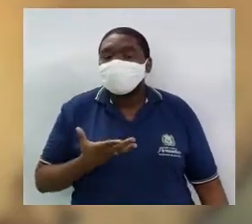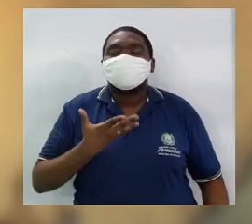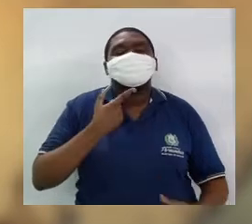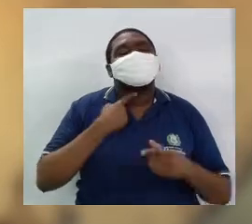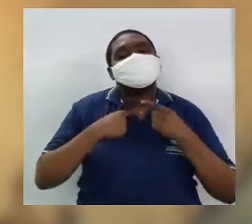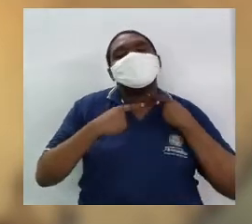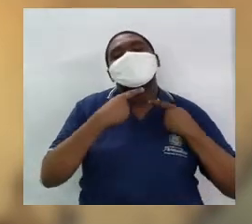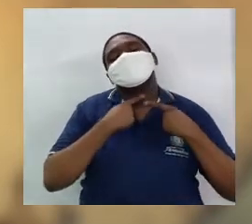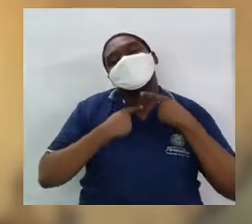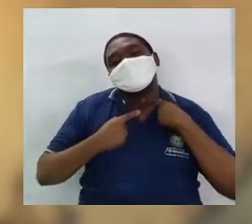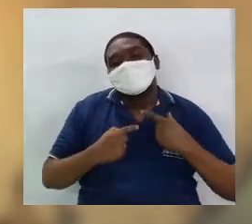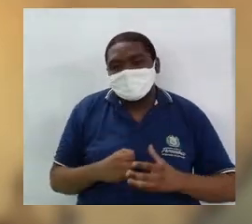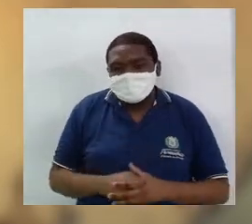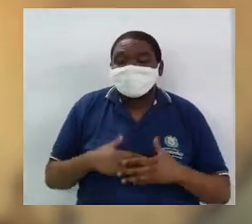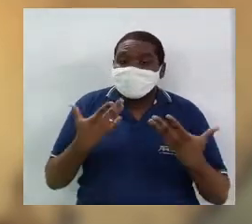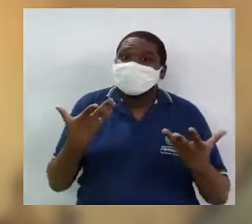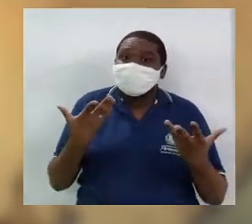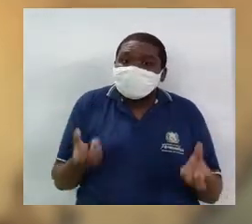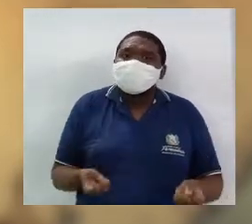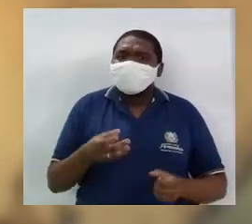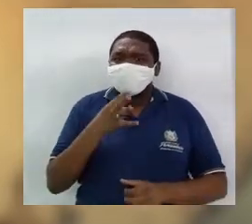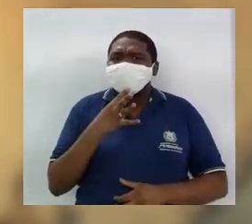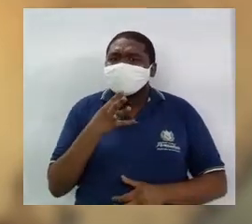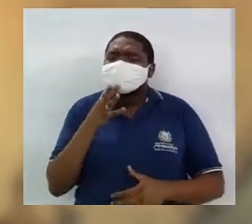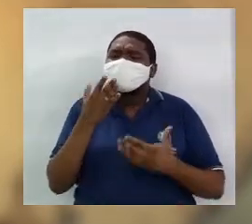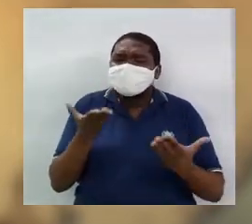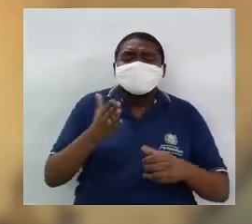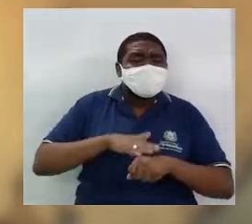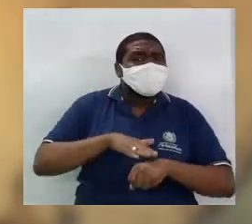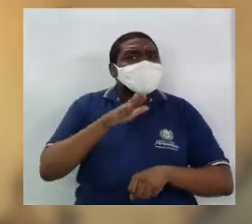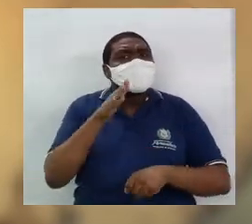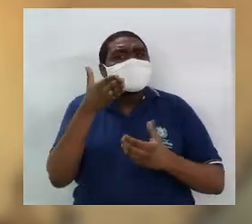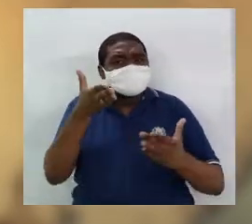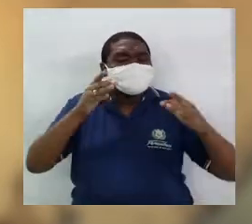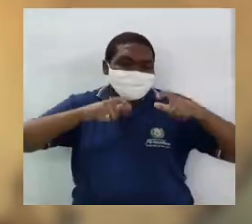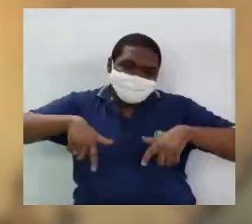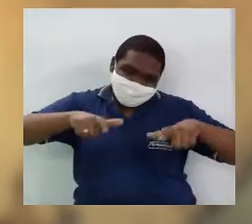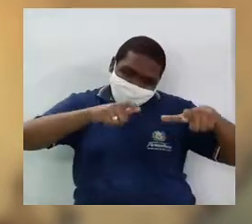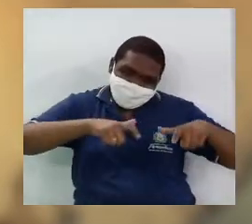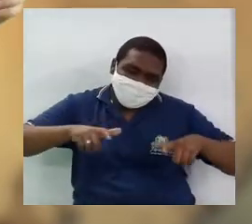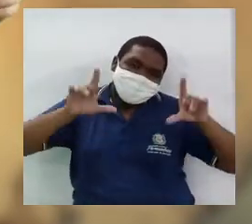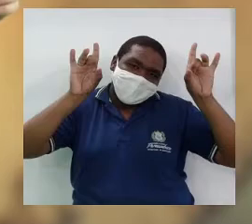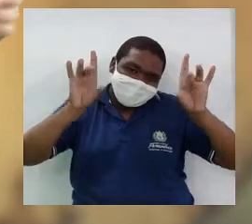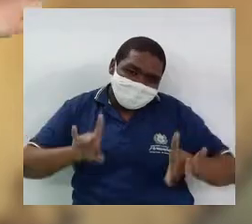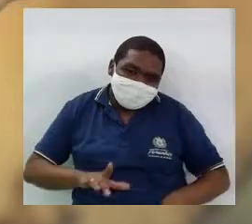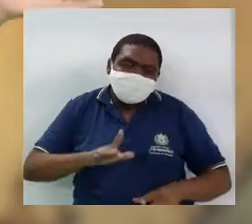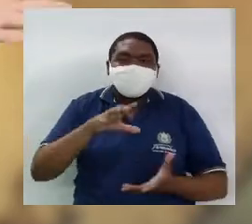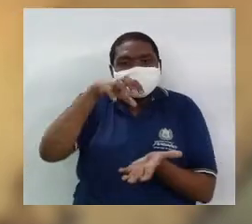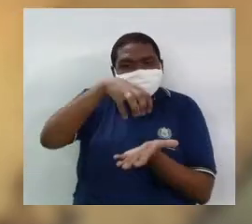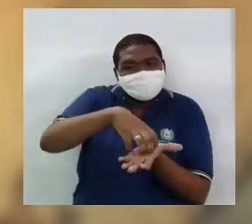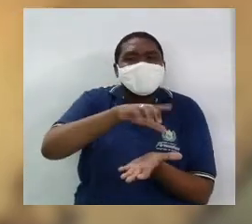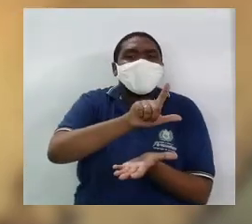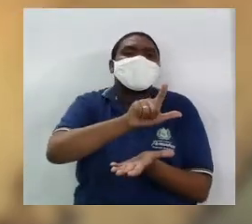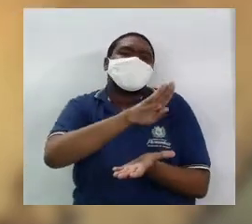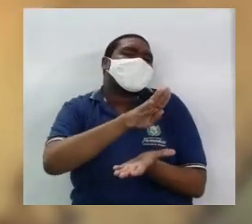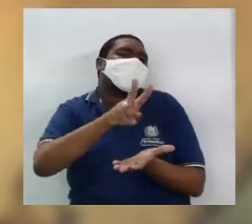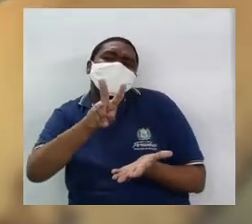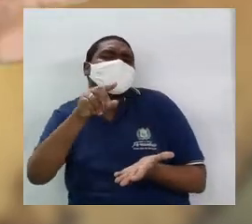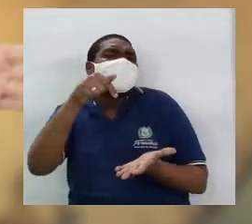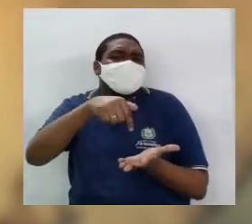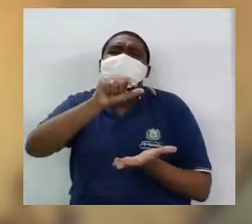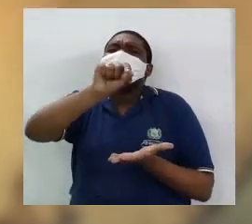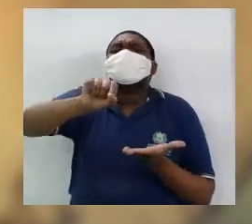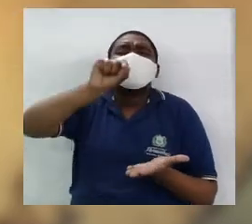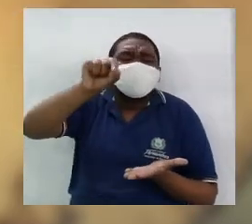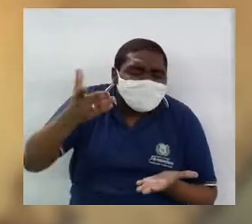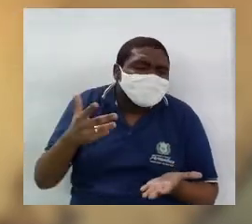isso aí. Vamos conhecer um pouco mais sobre essa instituição. Vamos conhecer o que é a LBV, o que é